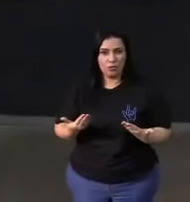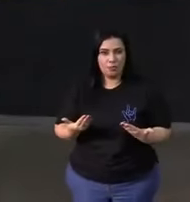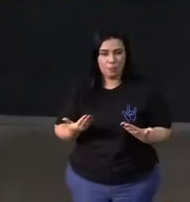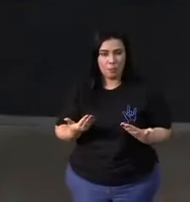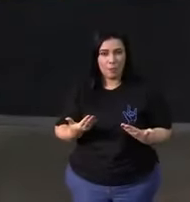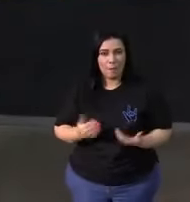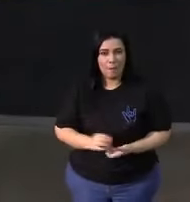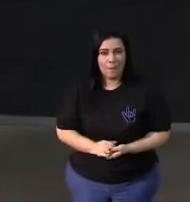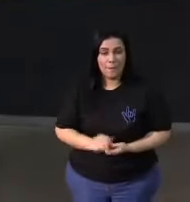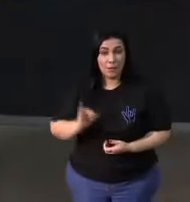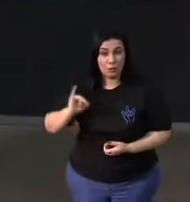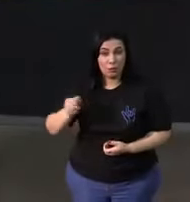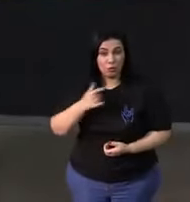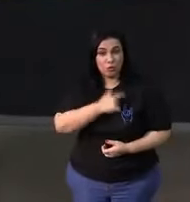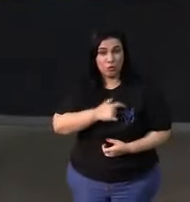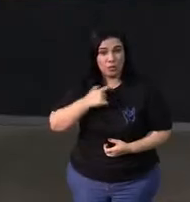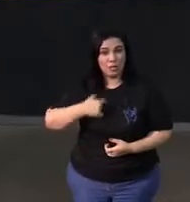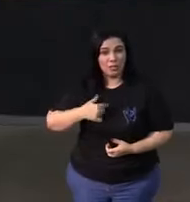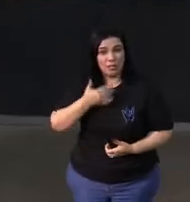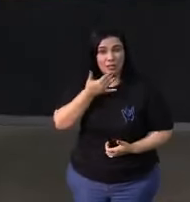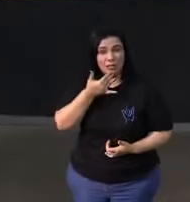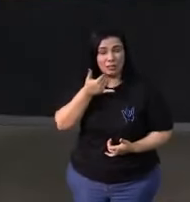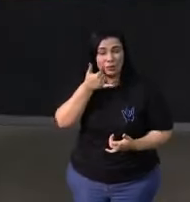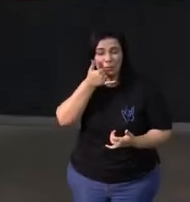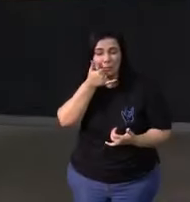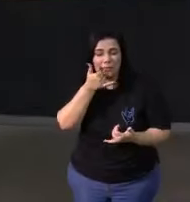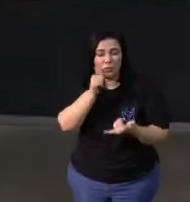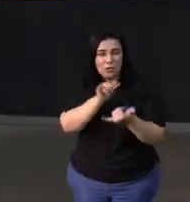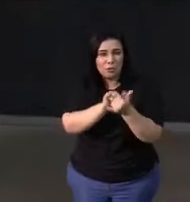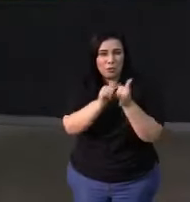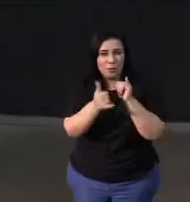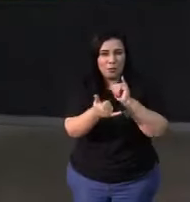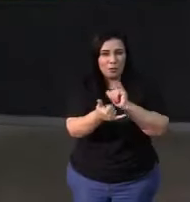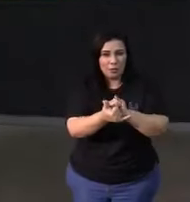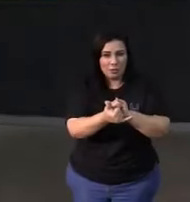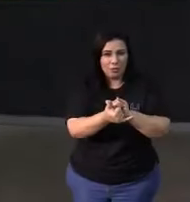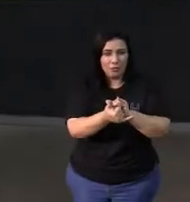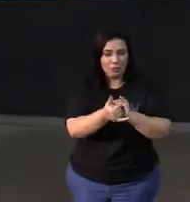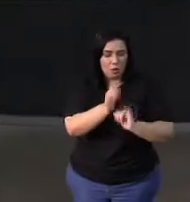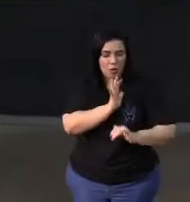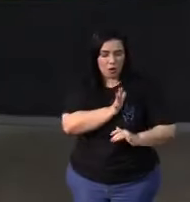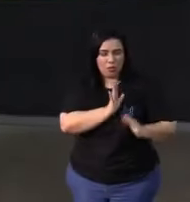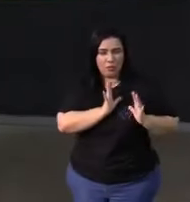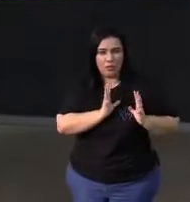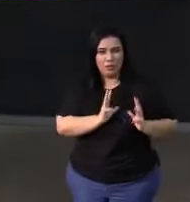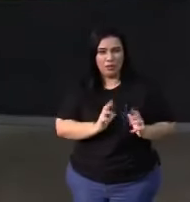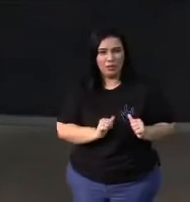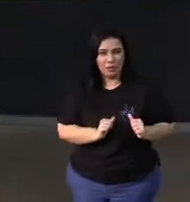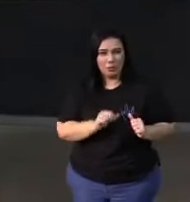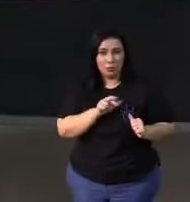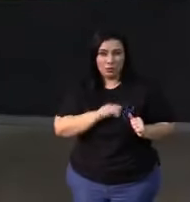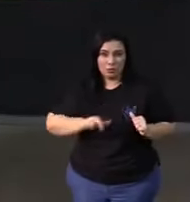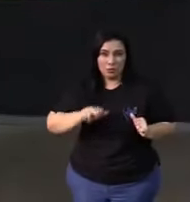José remove do coração dos seus irmãos o peso da amargura.